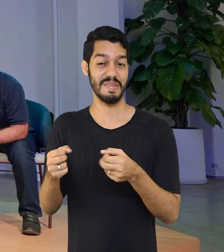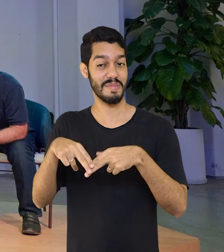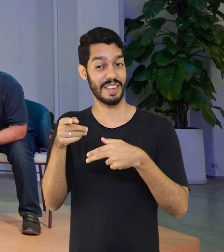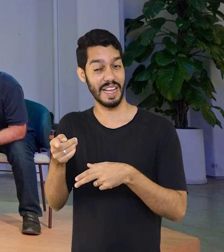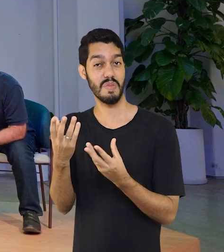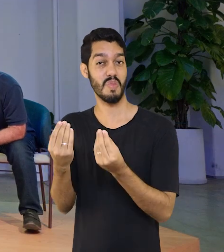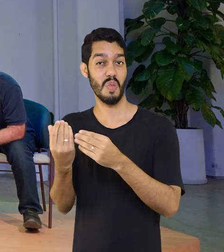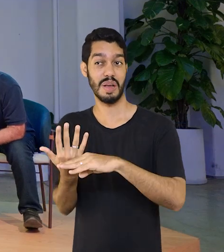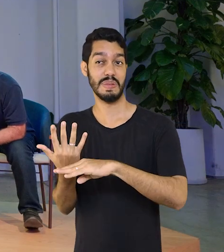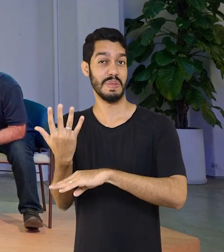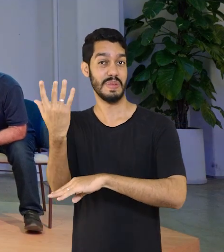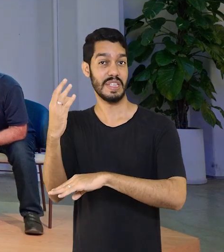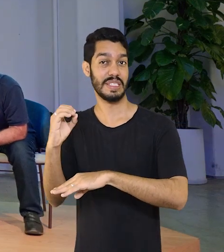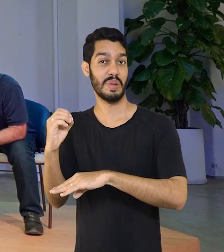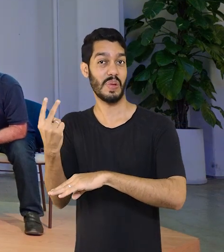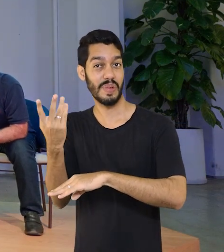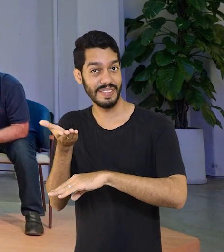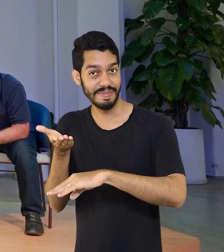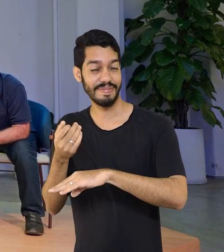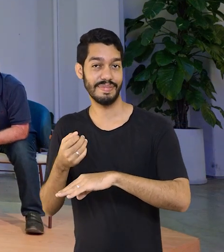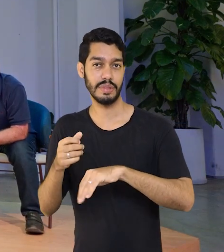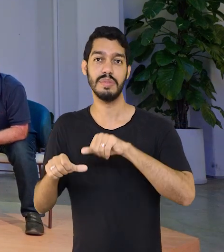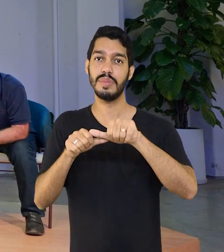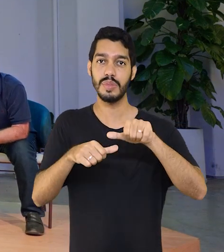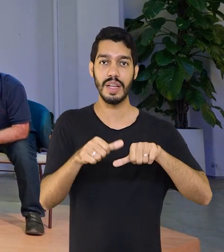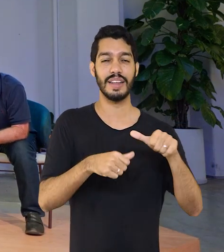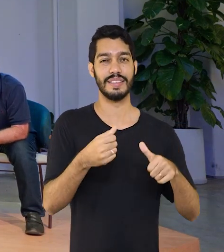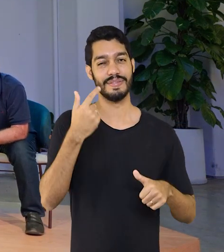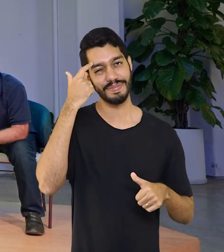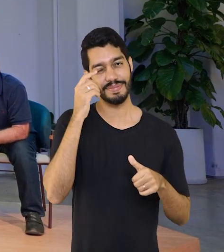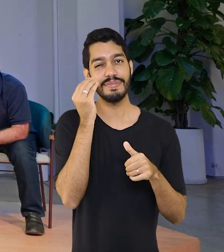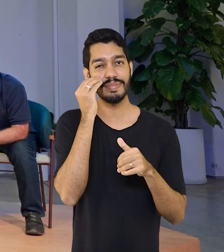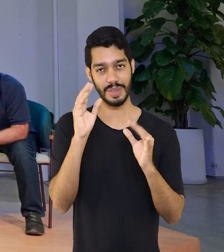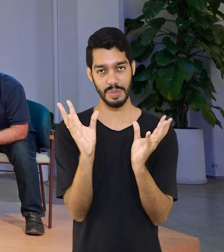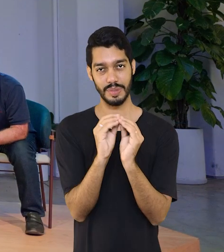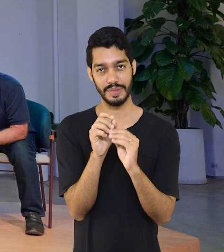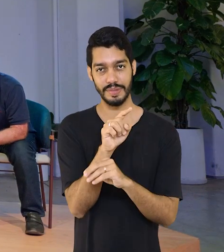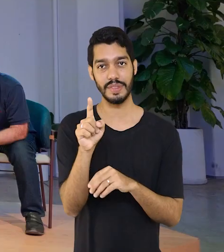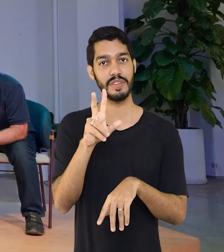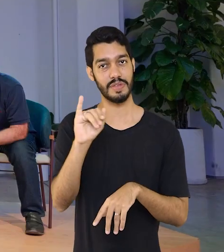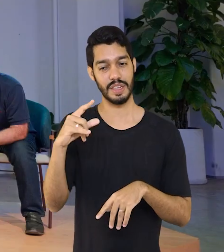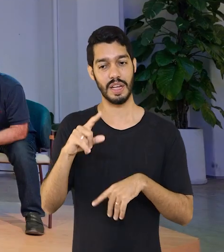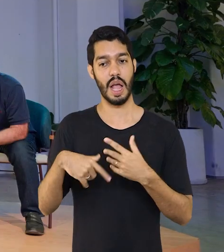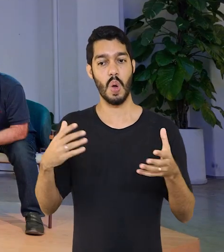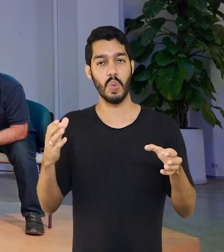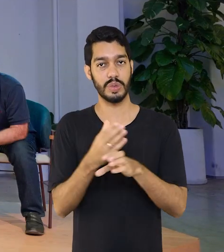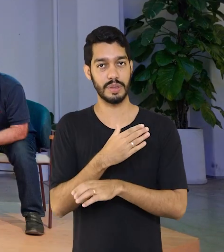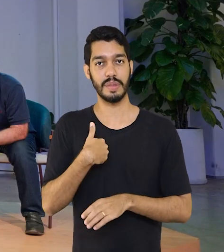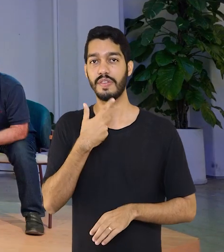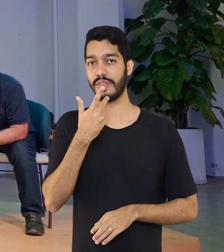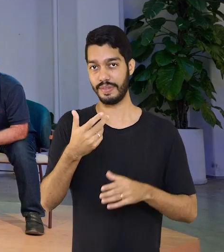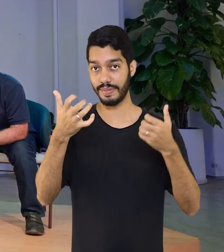E, se possível, fazer a transformação, a mudança, tentando até resumir aqui, que vai ser a conclusão da